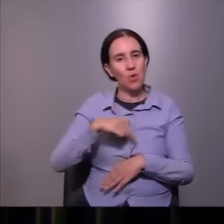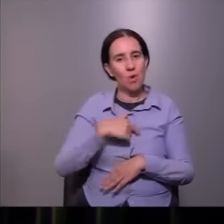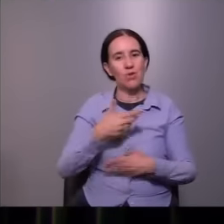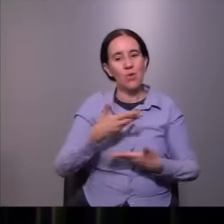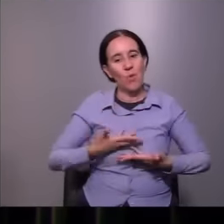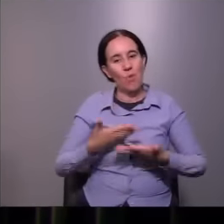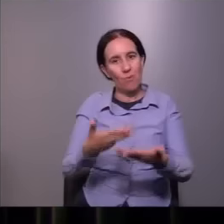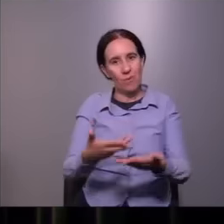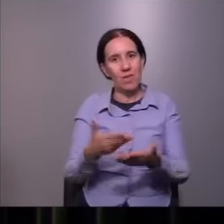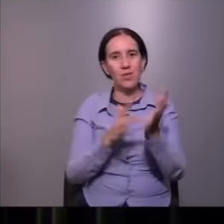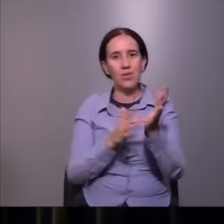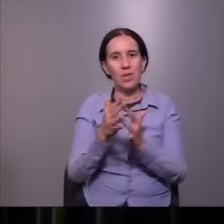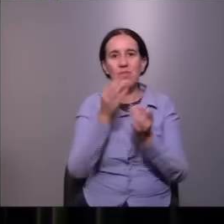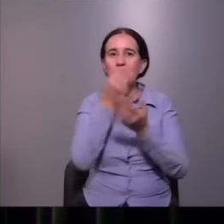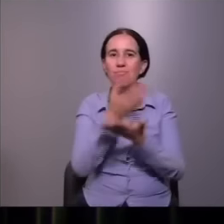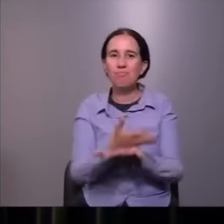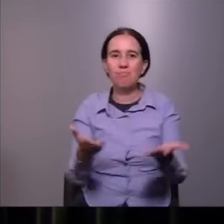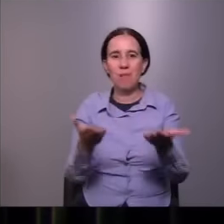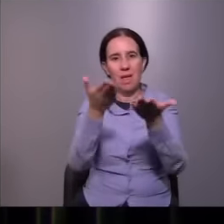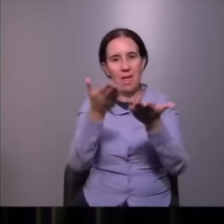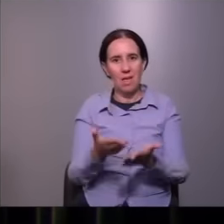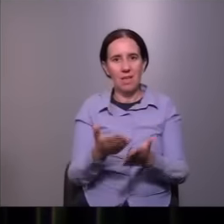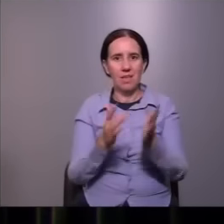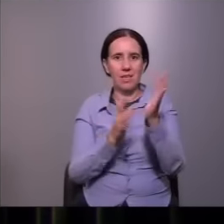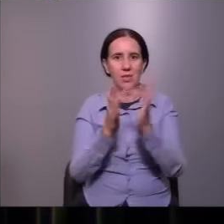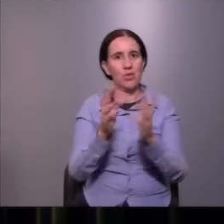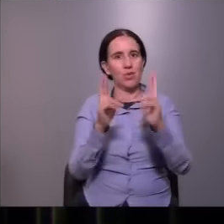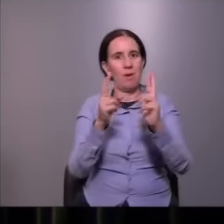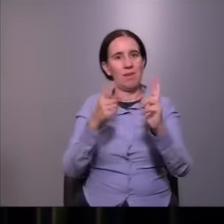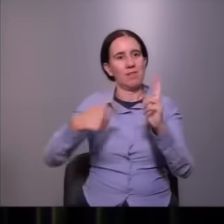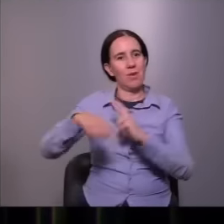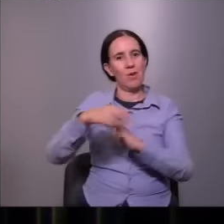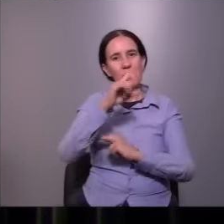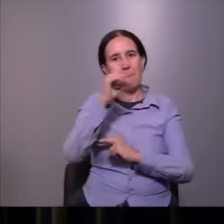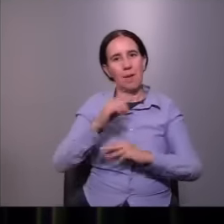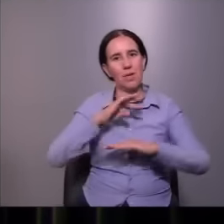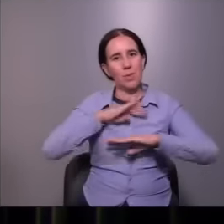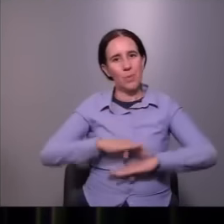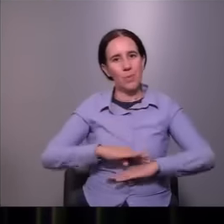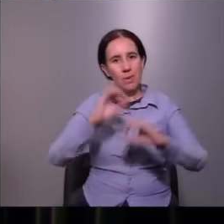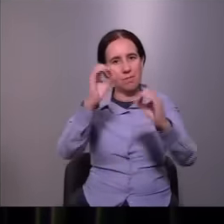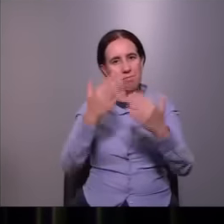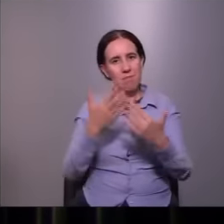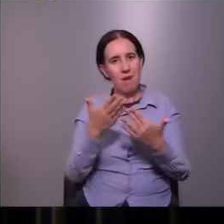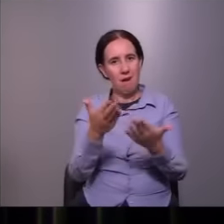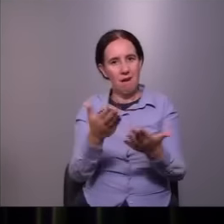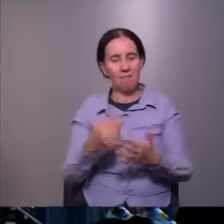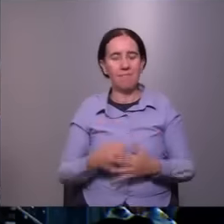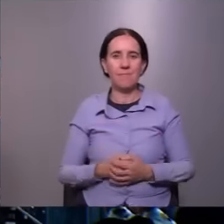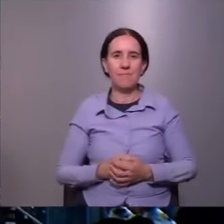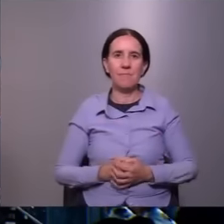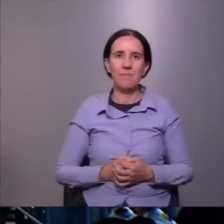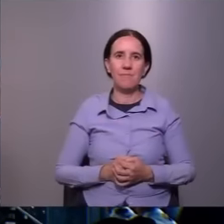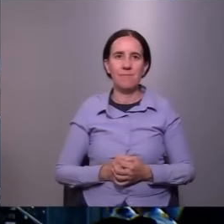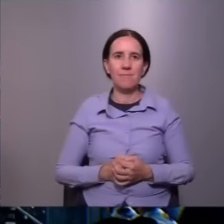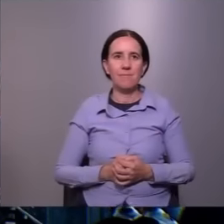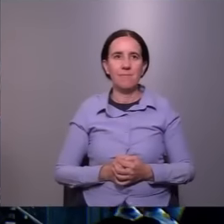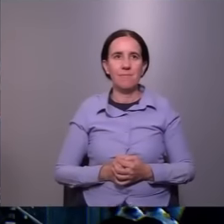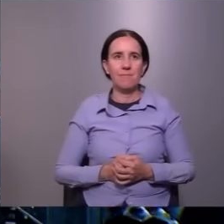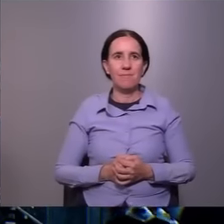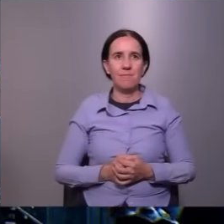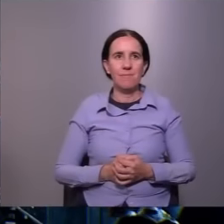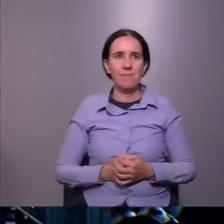para ela também somos todos filhos e filhas convidados para o banquete de Jesus Cristo, aquele que é a nossa